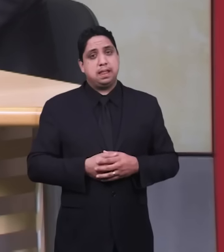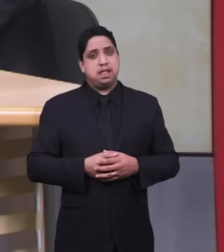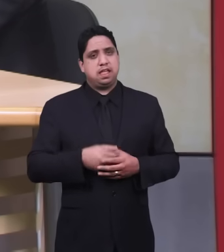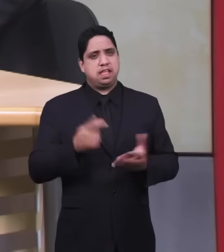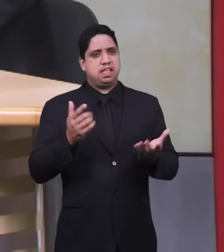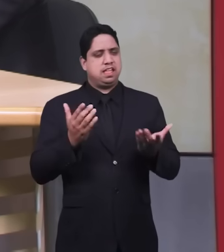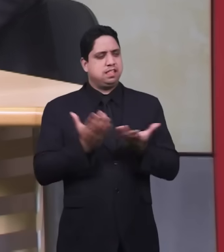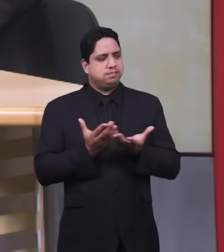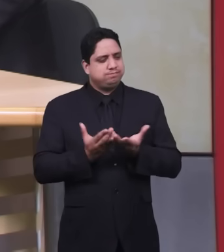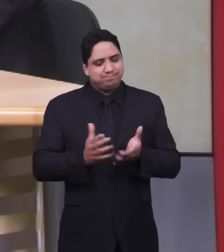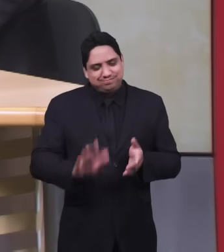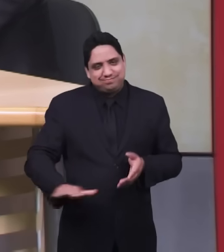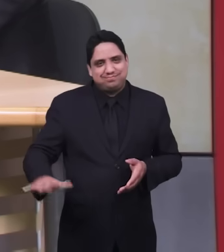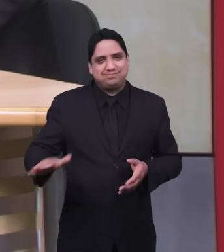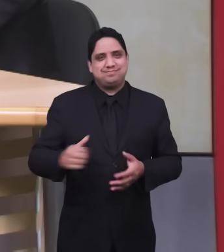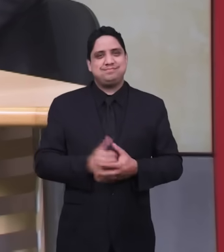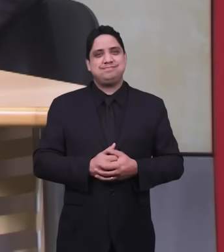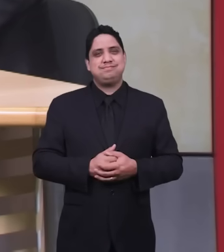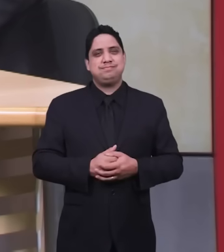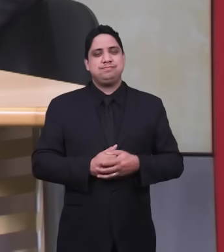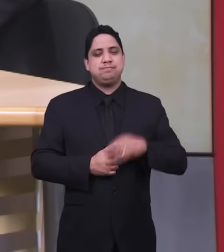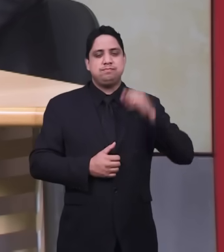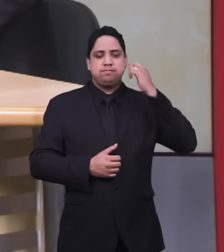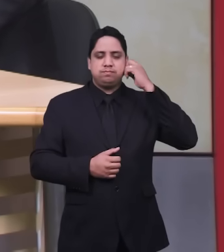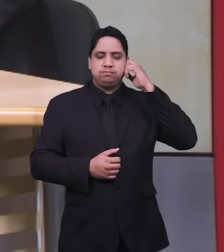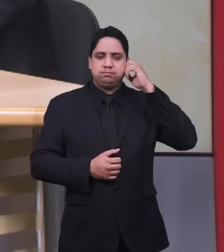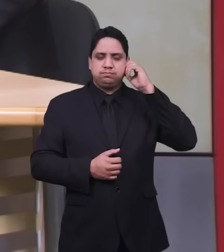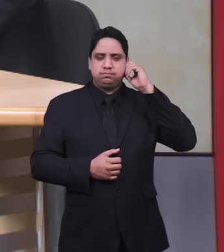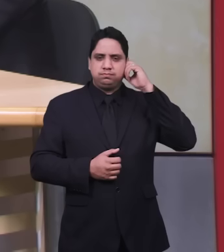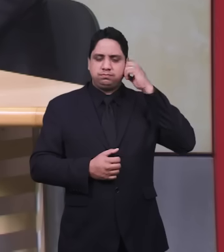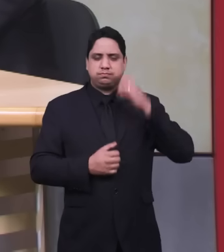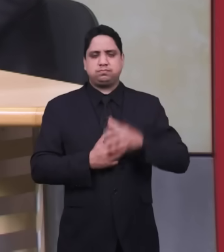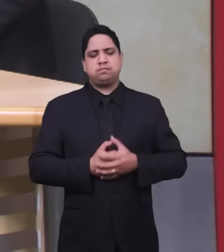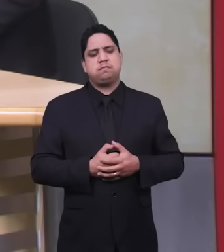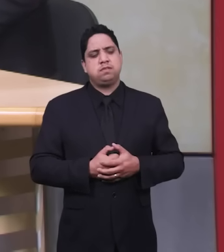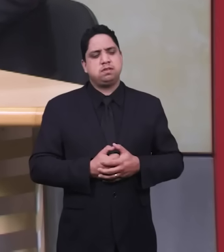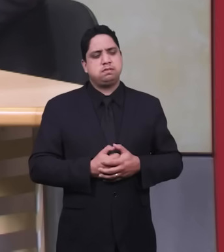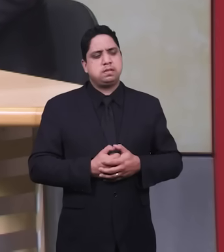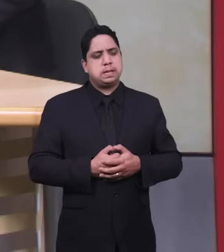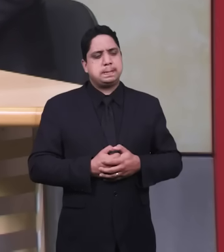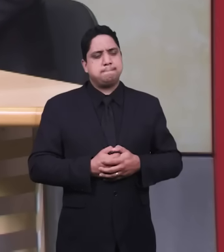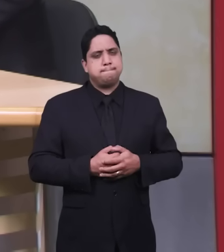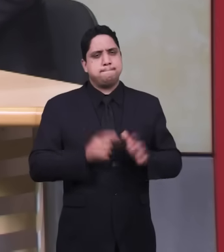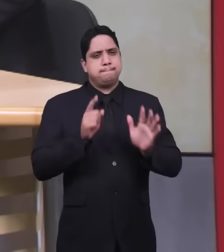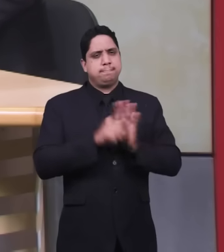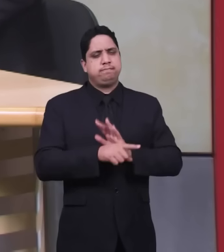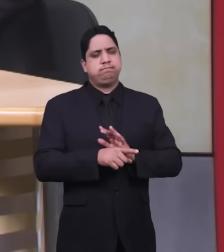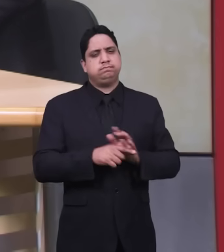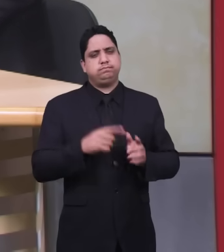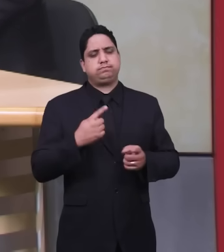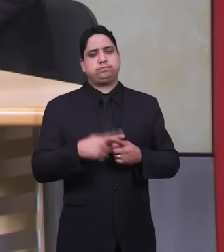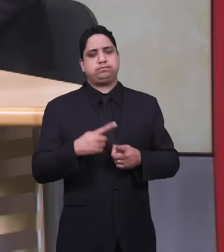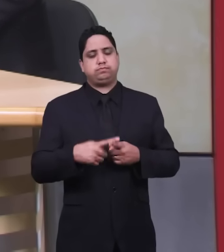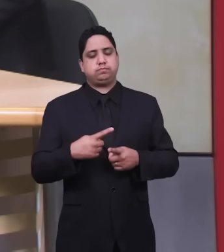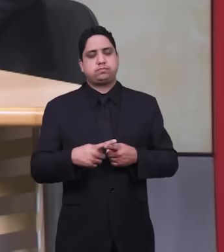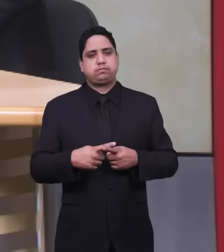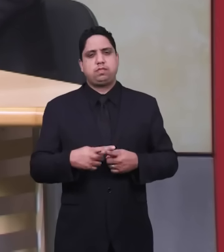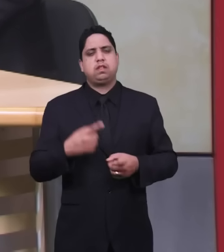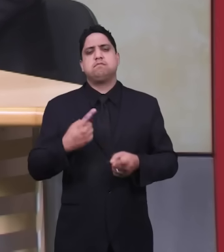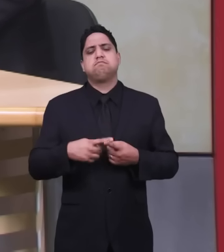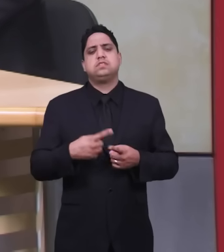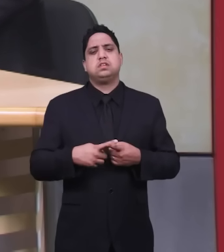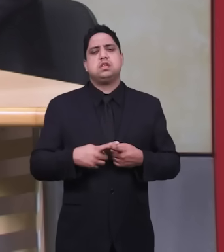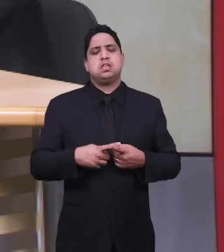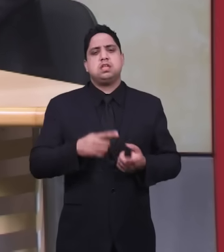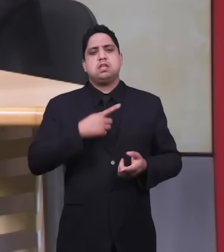já é crente desde nenê, não é? Evangélico. Por que há um grupo de